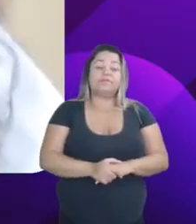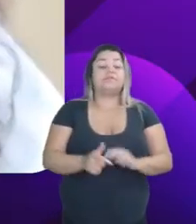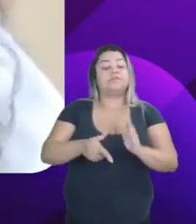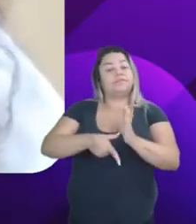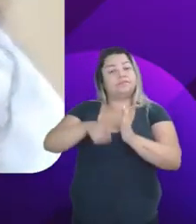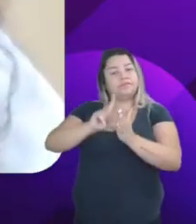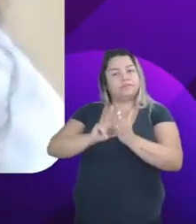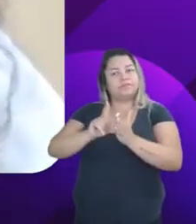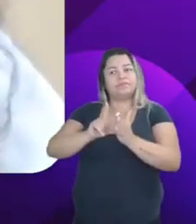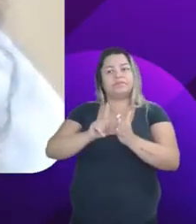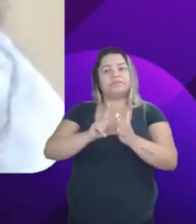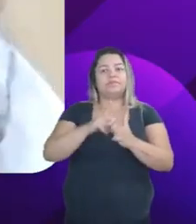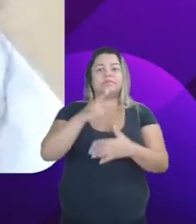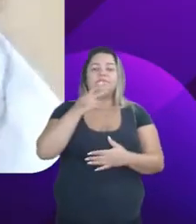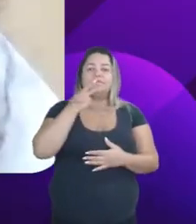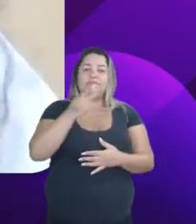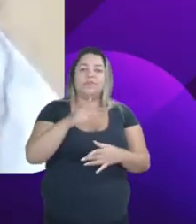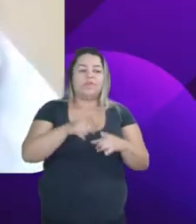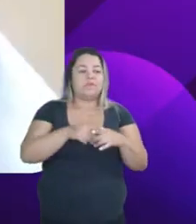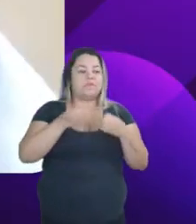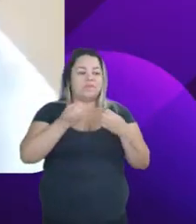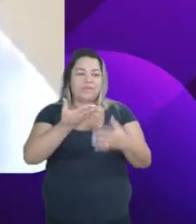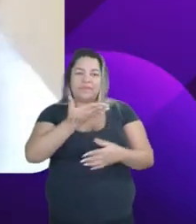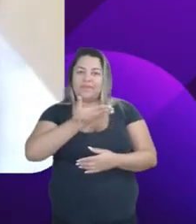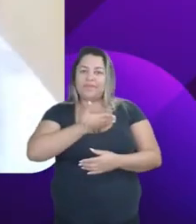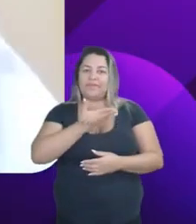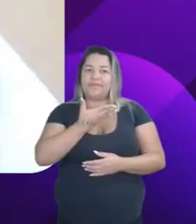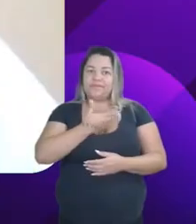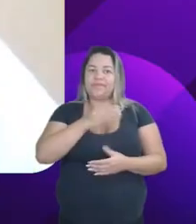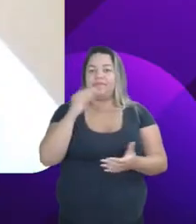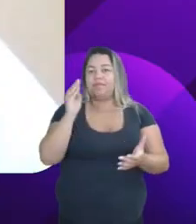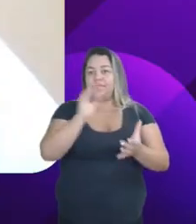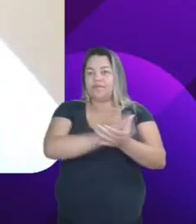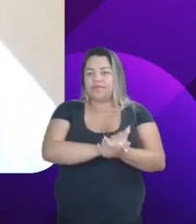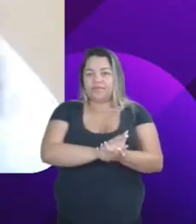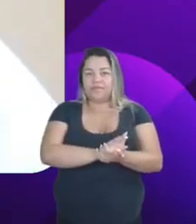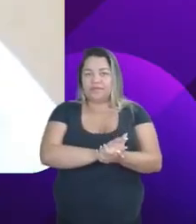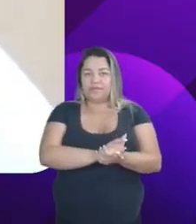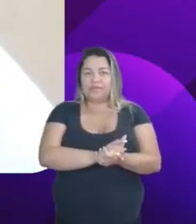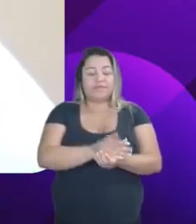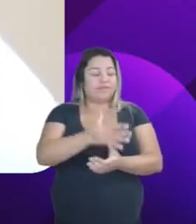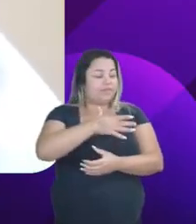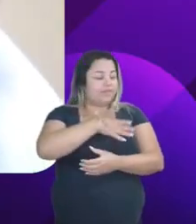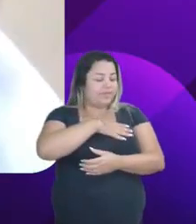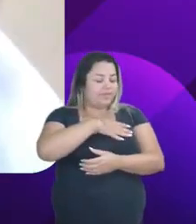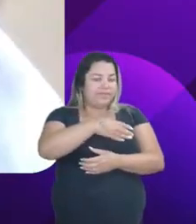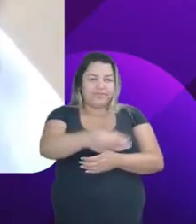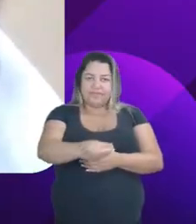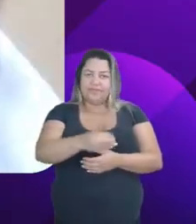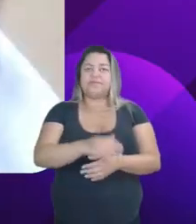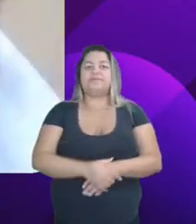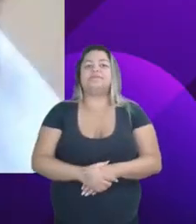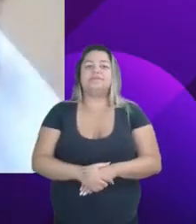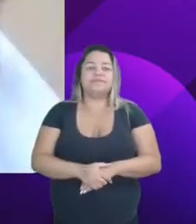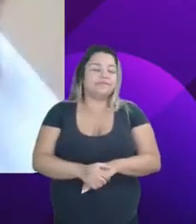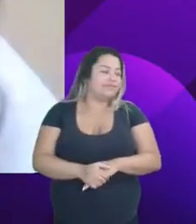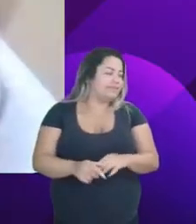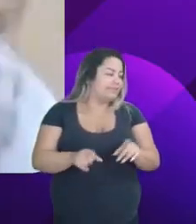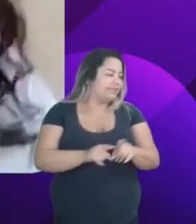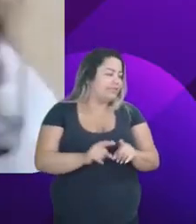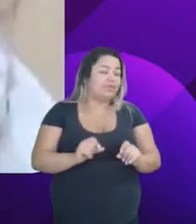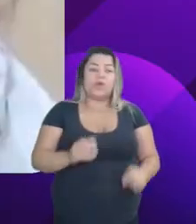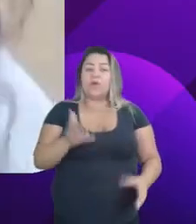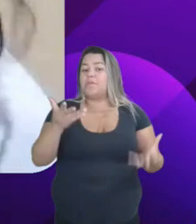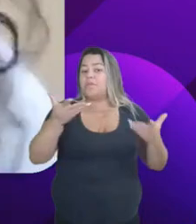antes, e a gente chamava ele de bom colega, bom marido, bom filho, a gente chamava ele de um